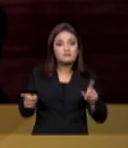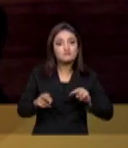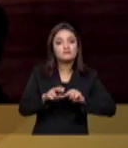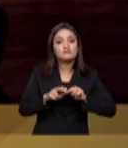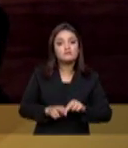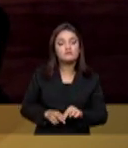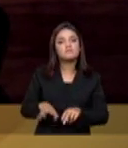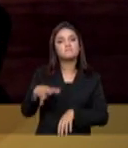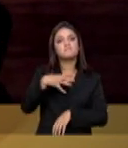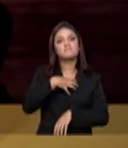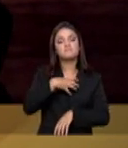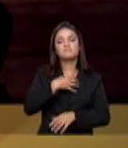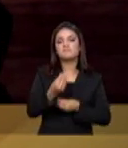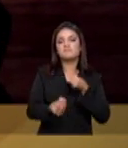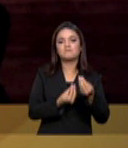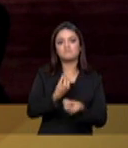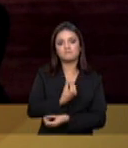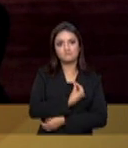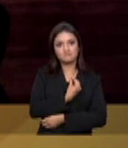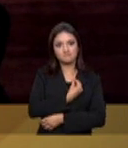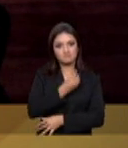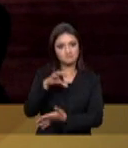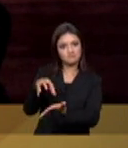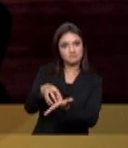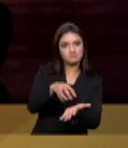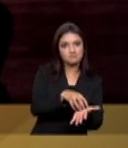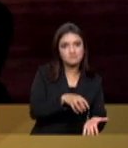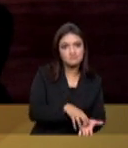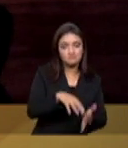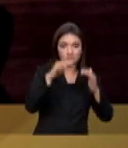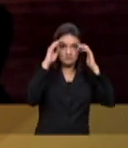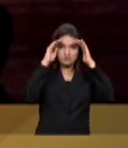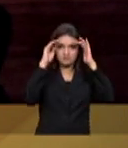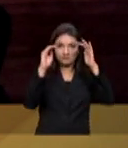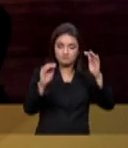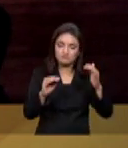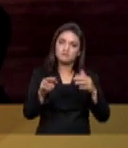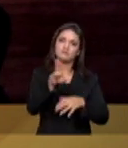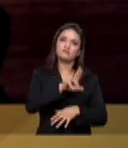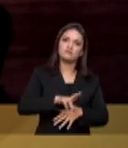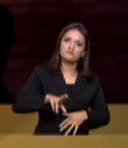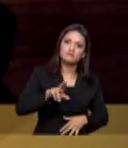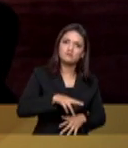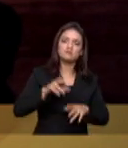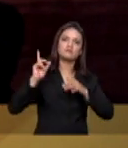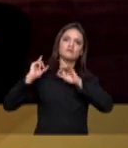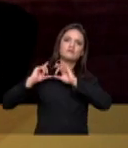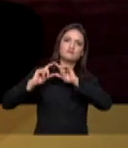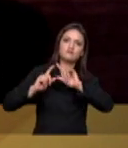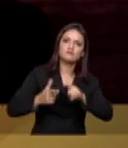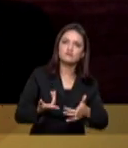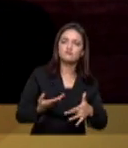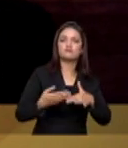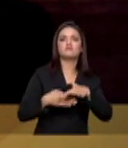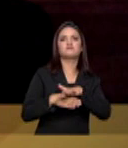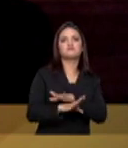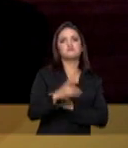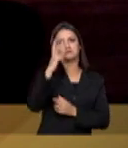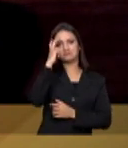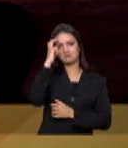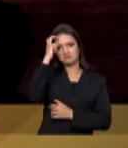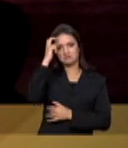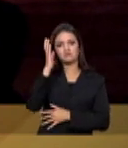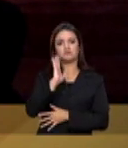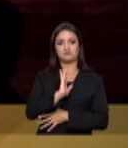em cada comunidade em atenção aos seus usos costumes e tradições a relação